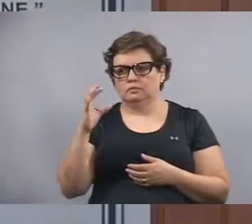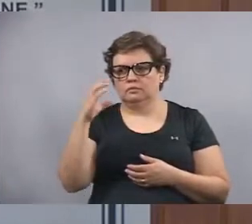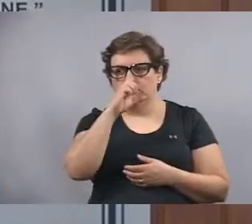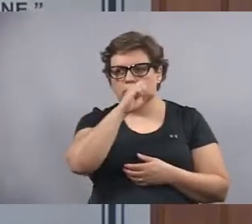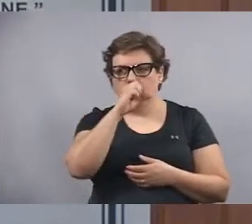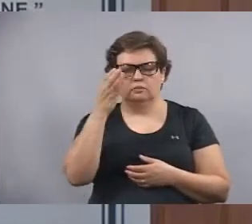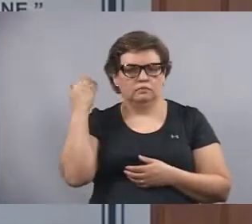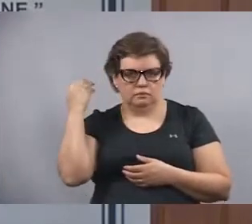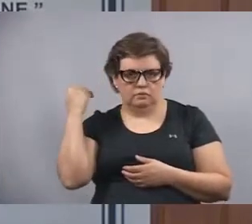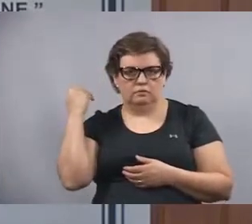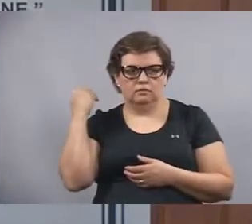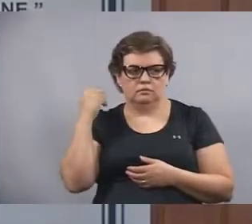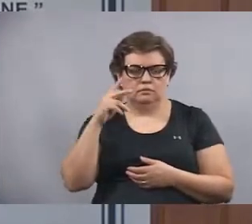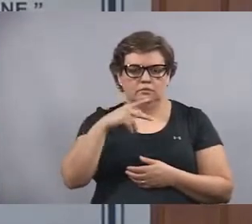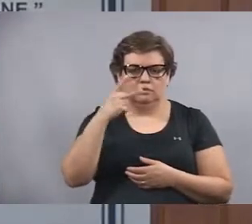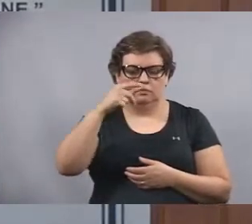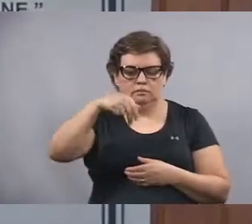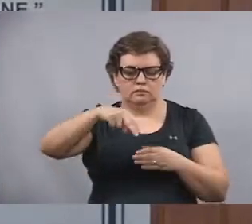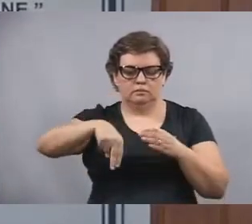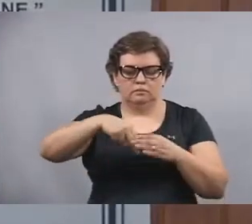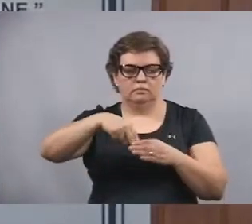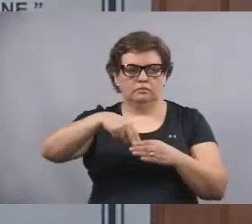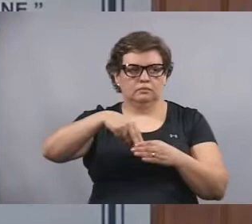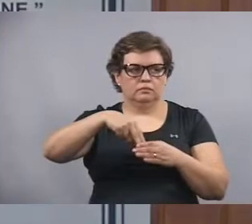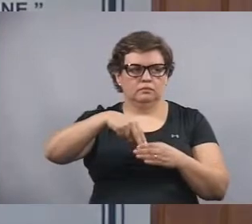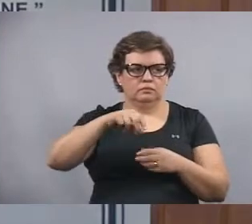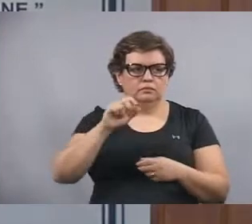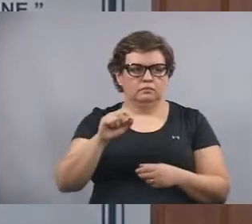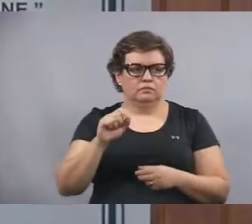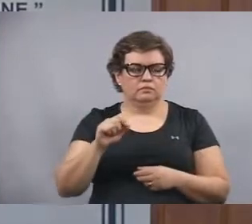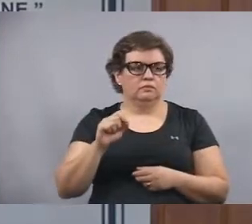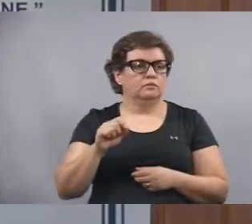recentemente foi dito aqui nessa tribuna que